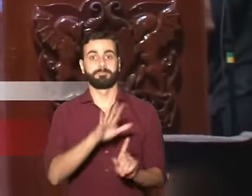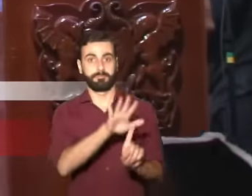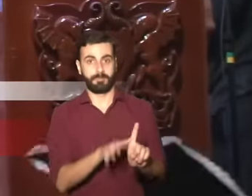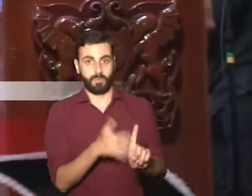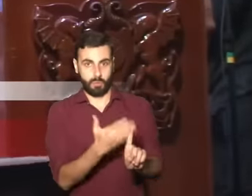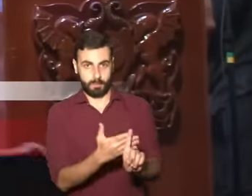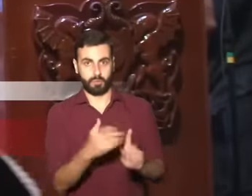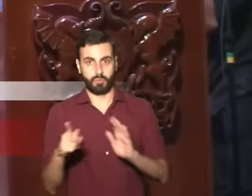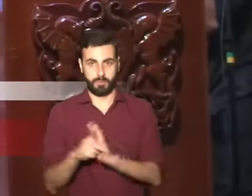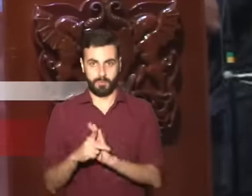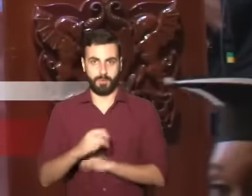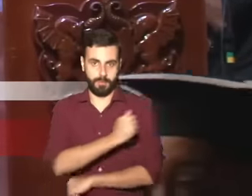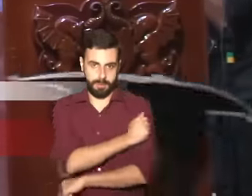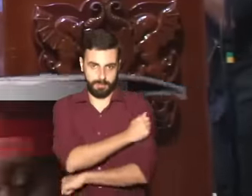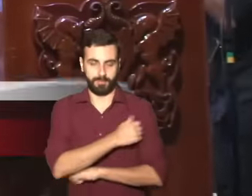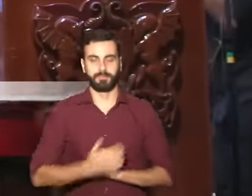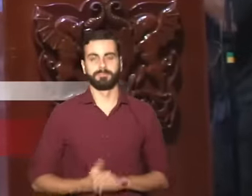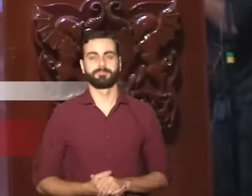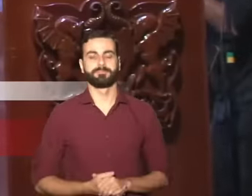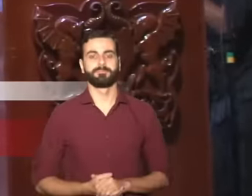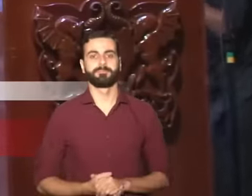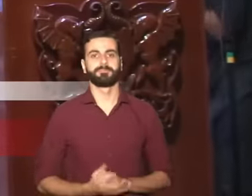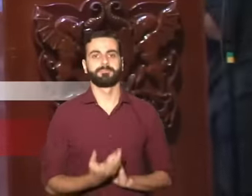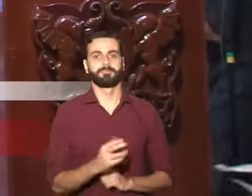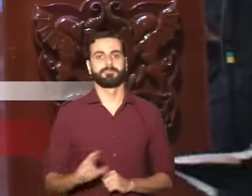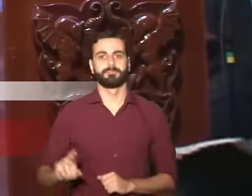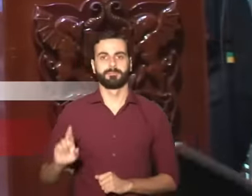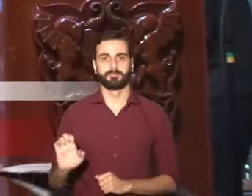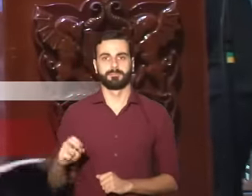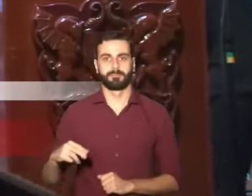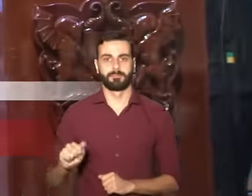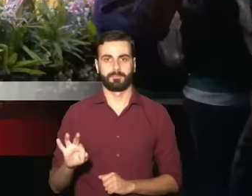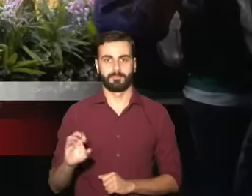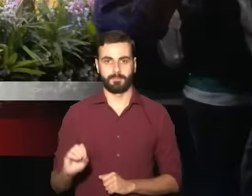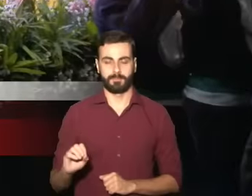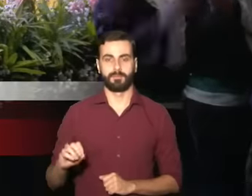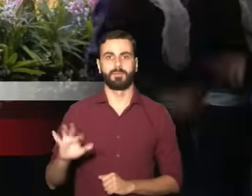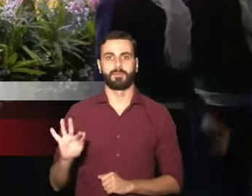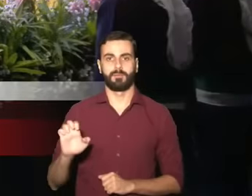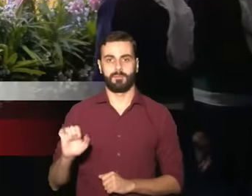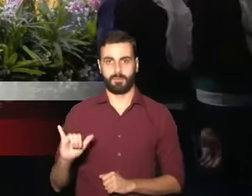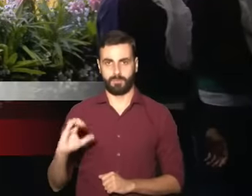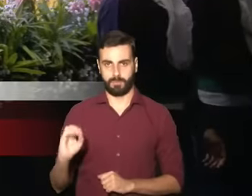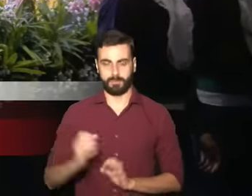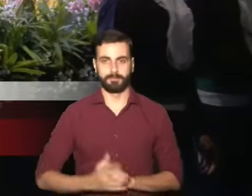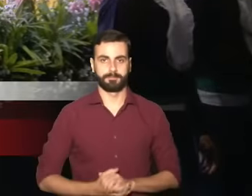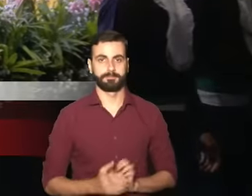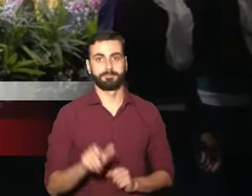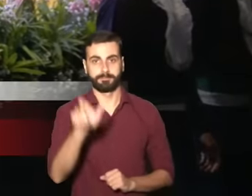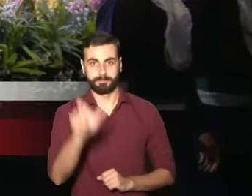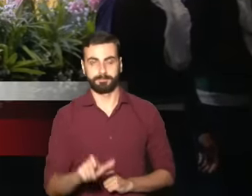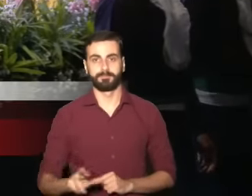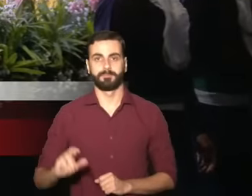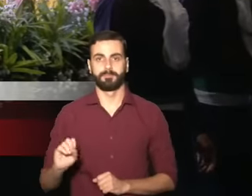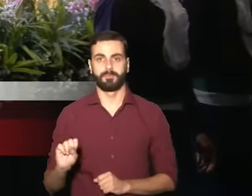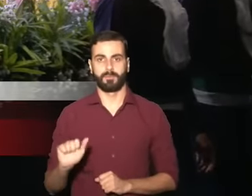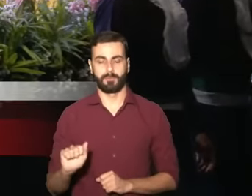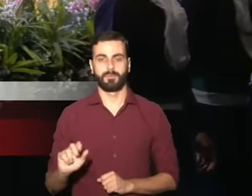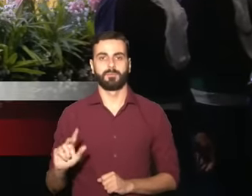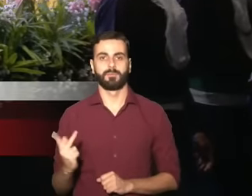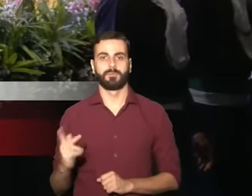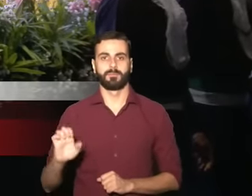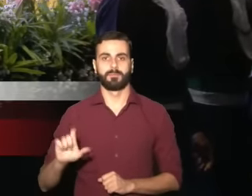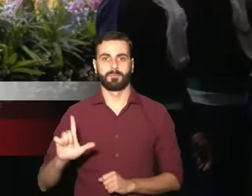Homenageados dos formandos: Renato Neves Feio e Rosa Helena da